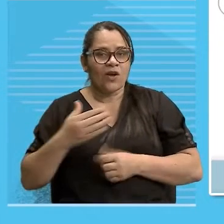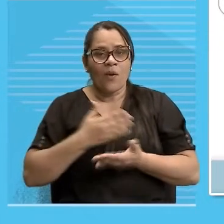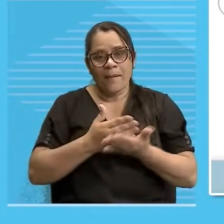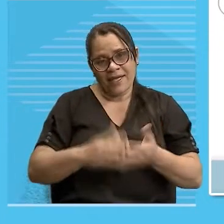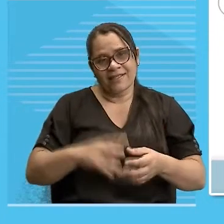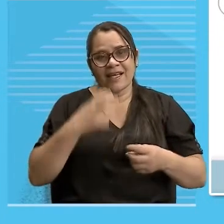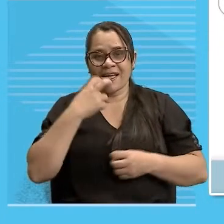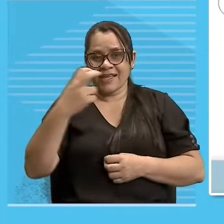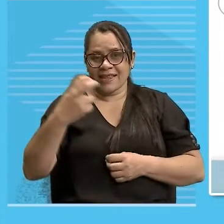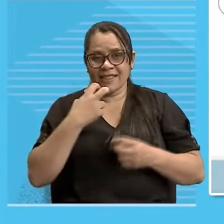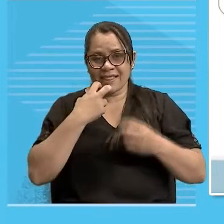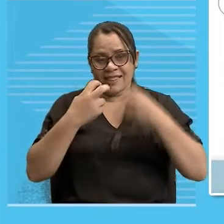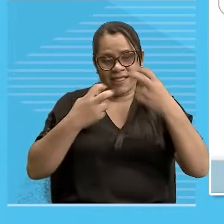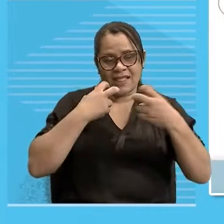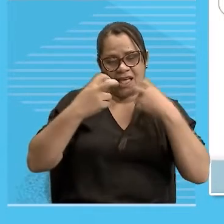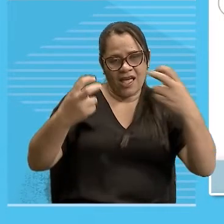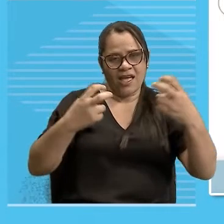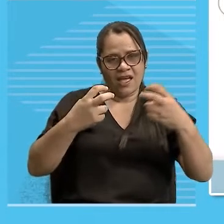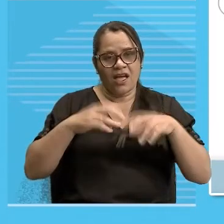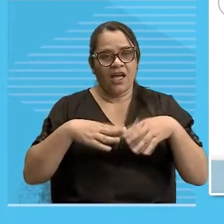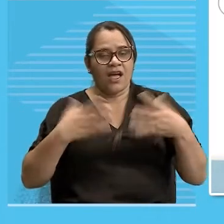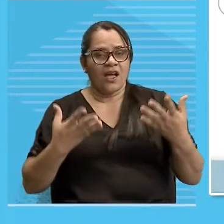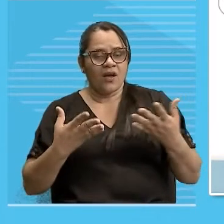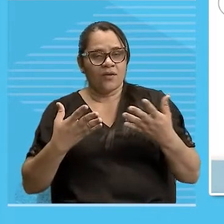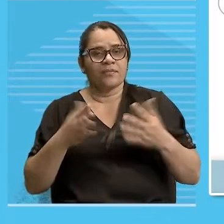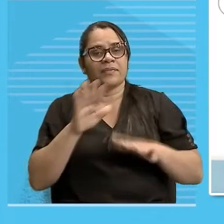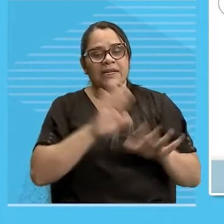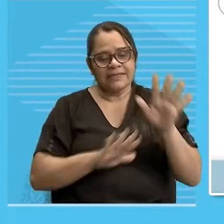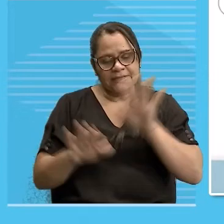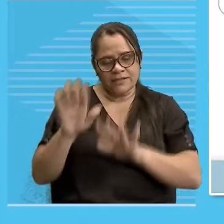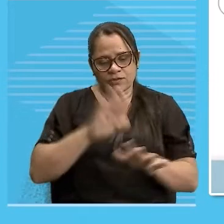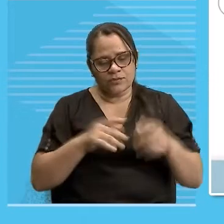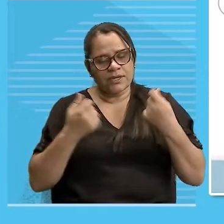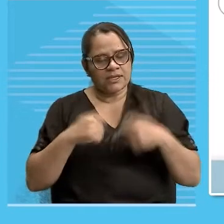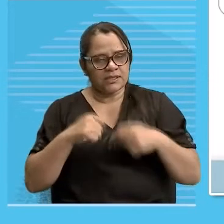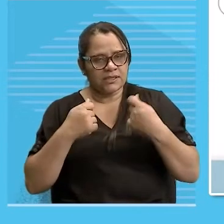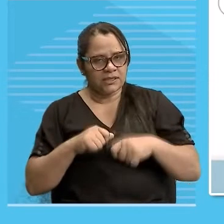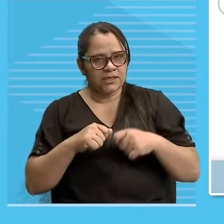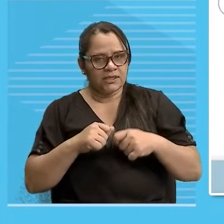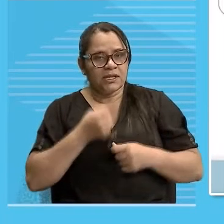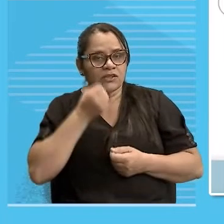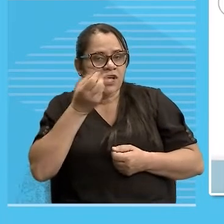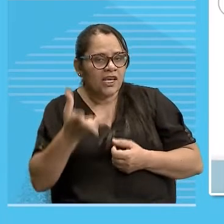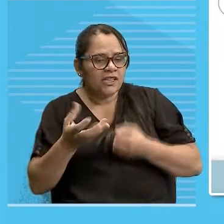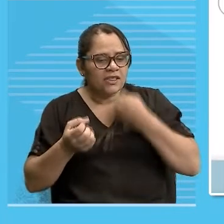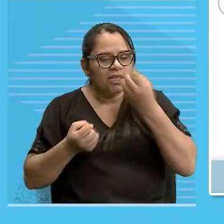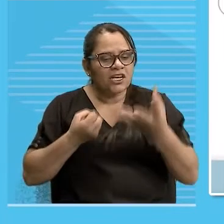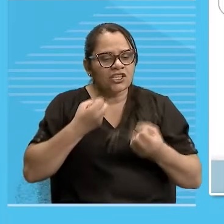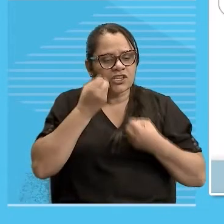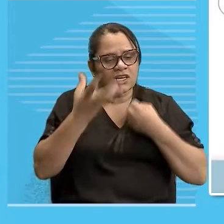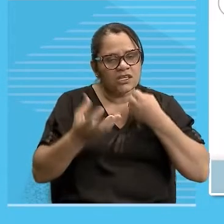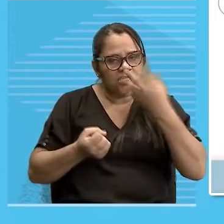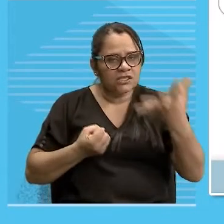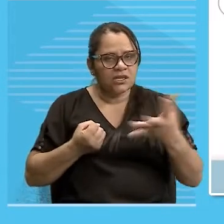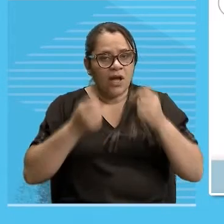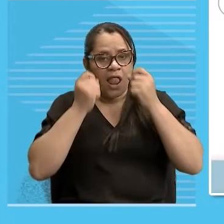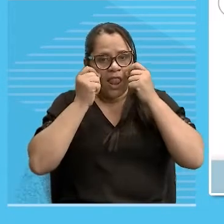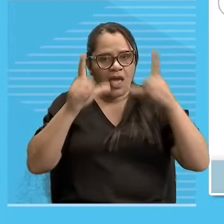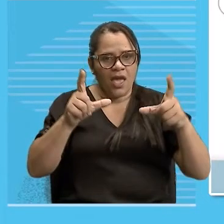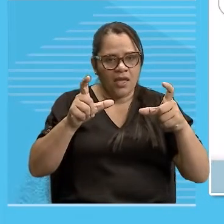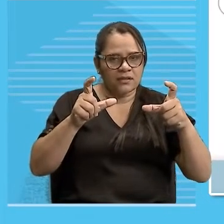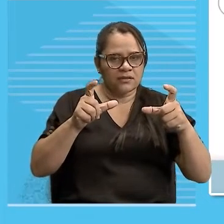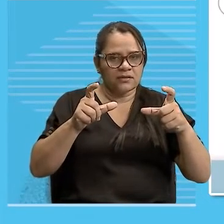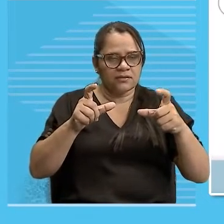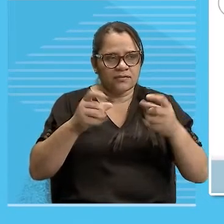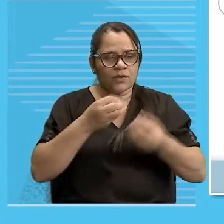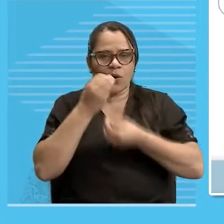Advertência, aquela chamada de atenção. Cuidado, olhe. Sem interjeição, ó. Alerta, fogo.